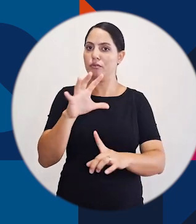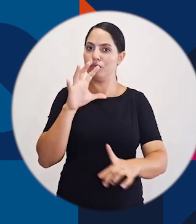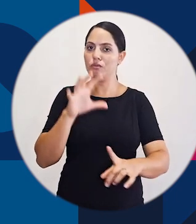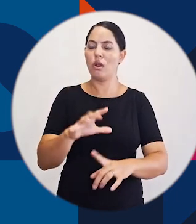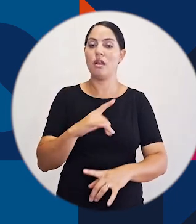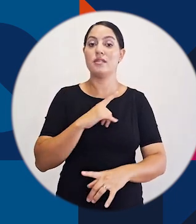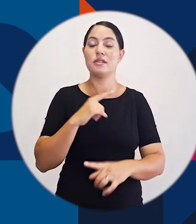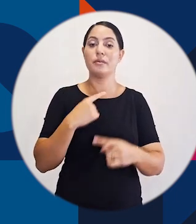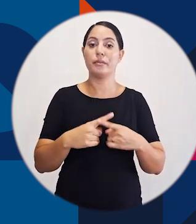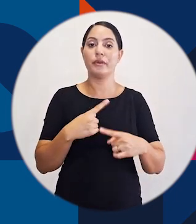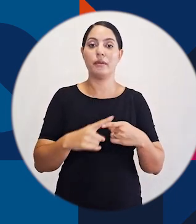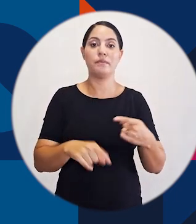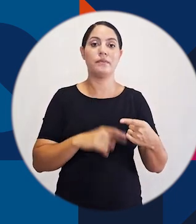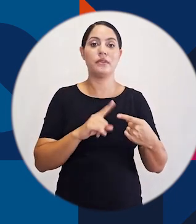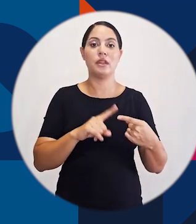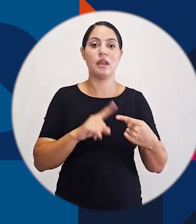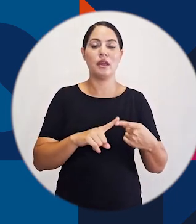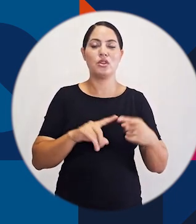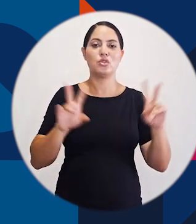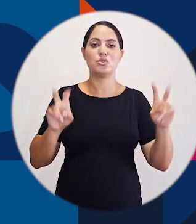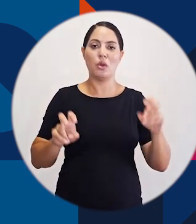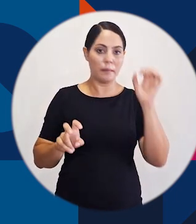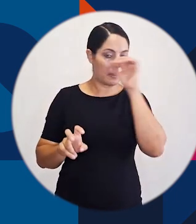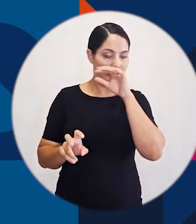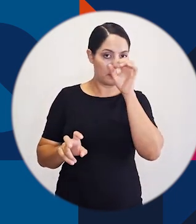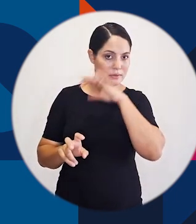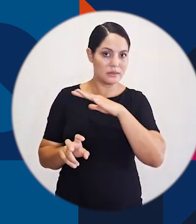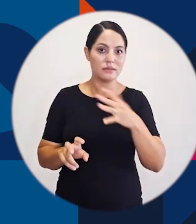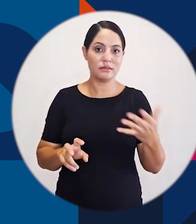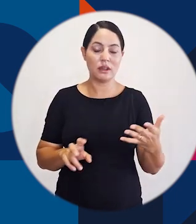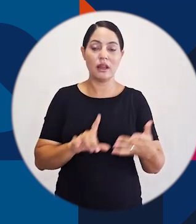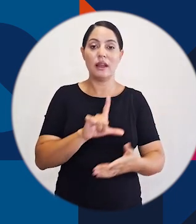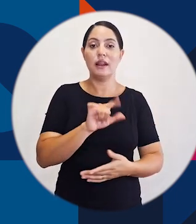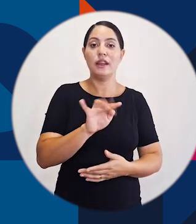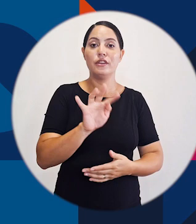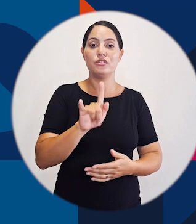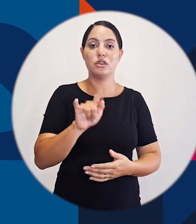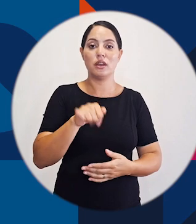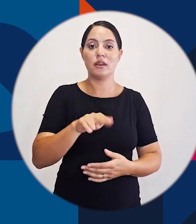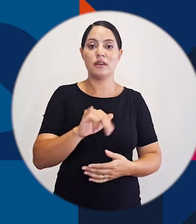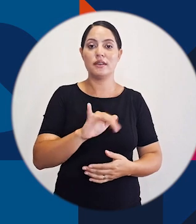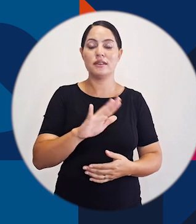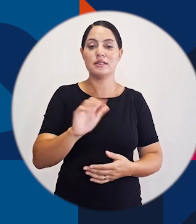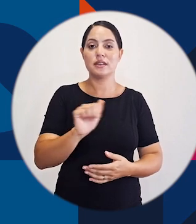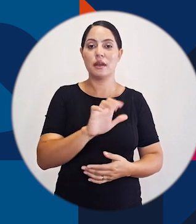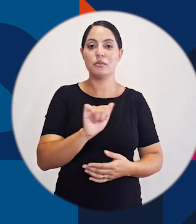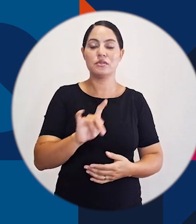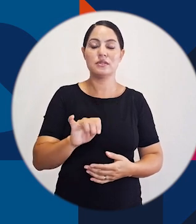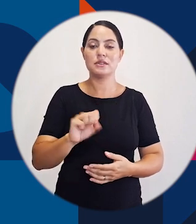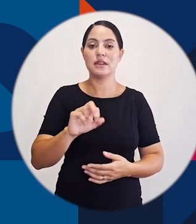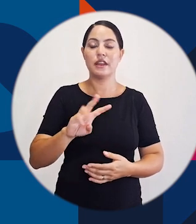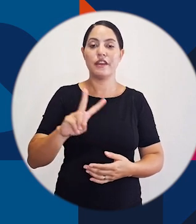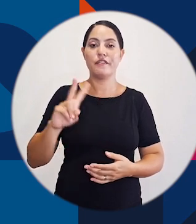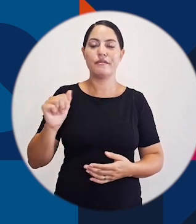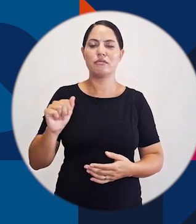A recomendação relativa à litigância abusiva traz um elenco de